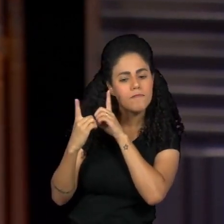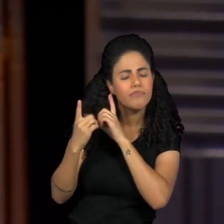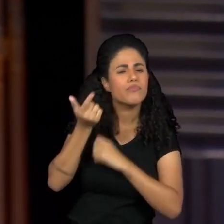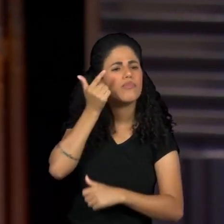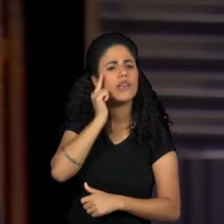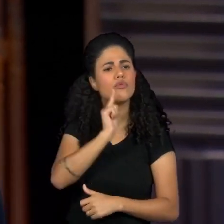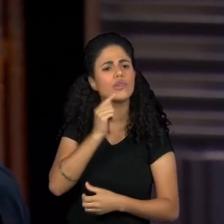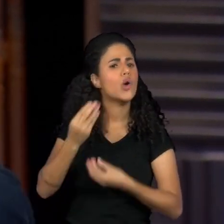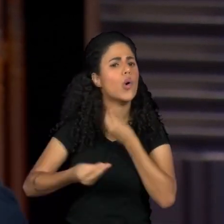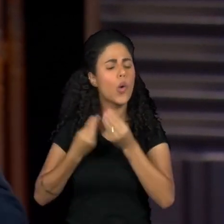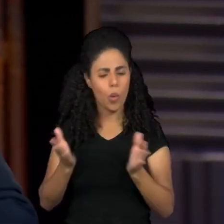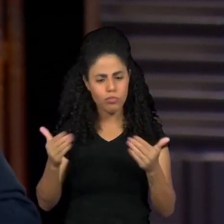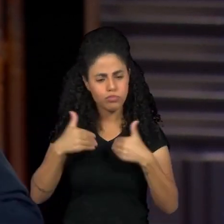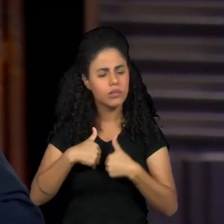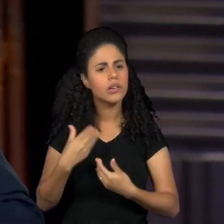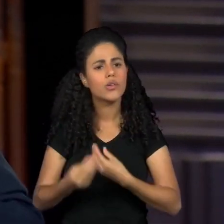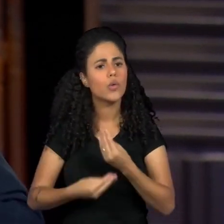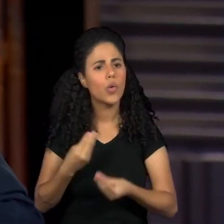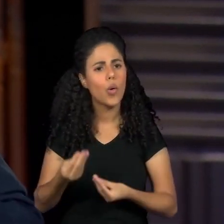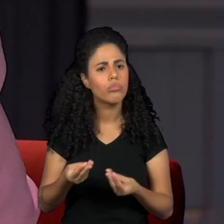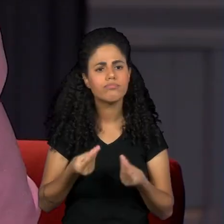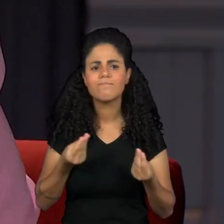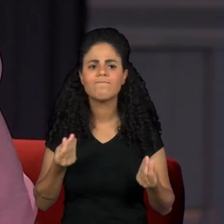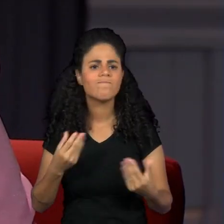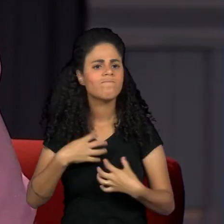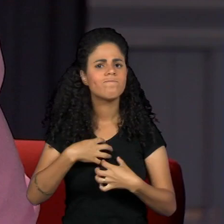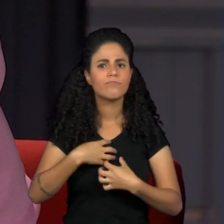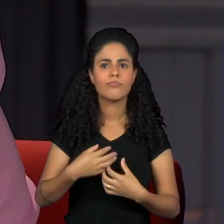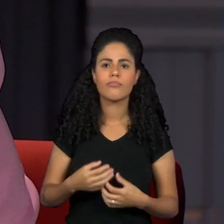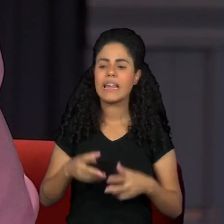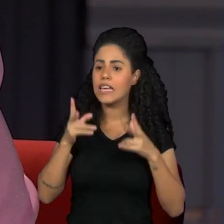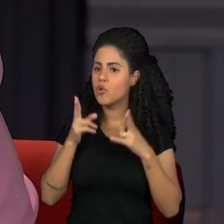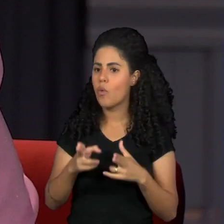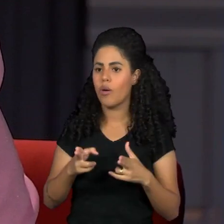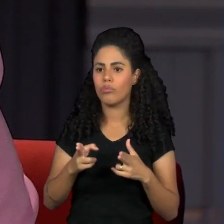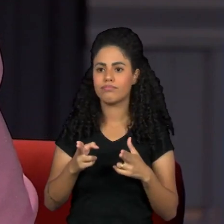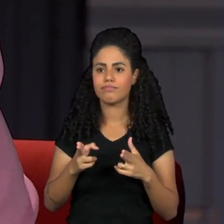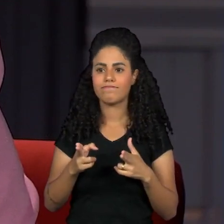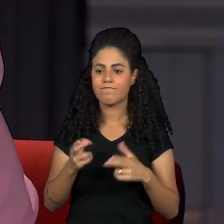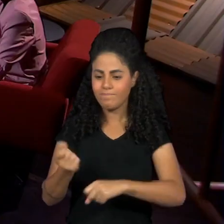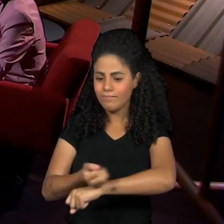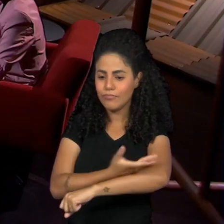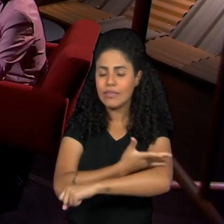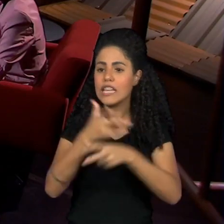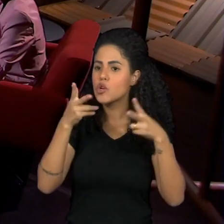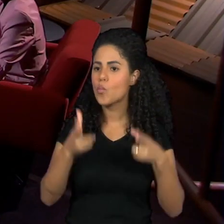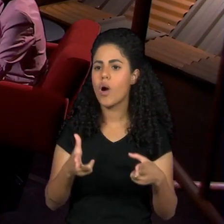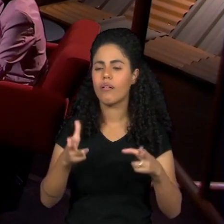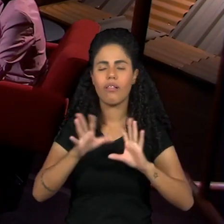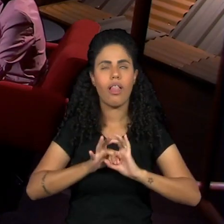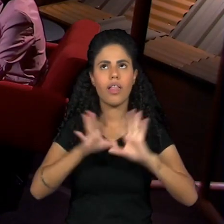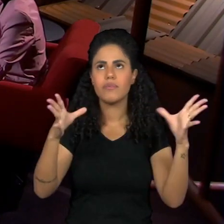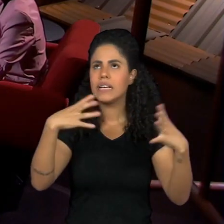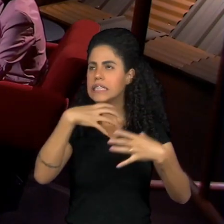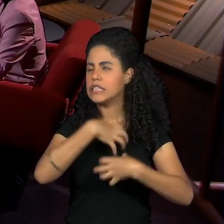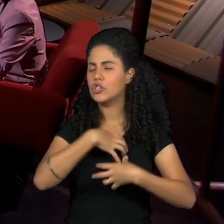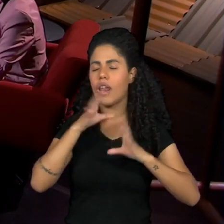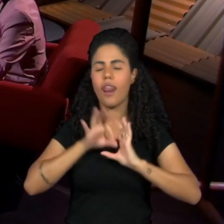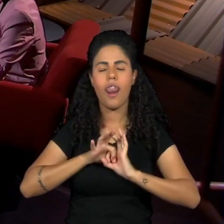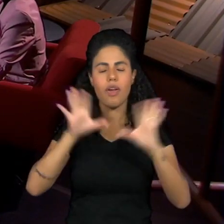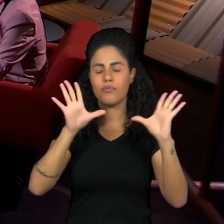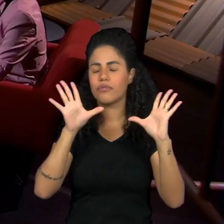essas duas notícias na sua vida? A sensação foi a mesma nos dois momentos. É mesmo? Libertador. Libertador.